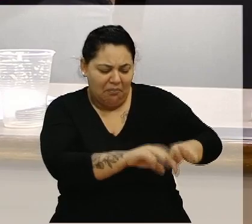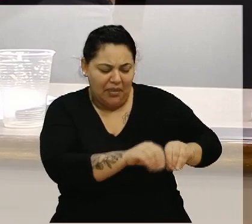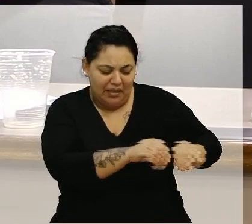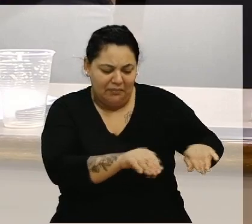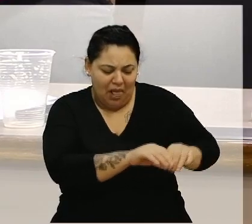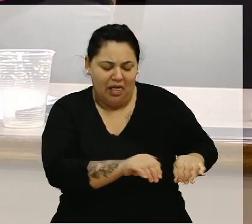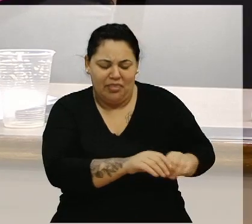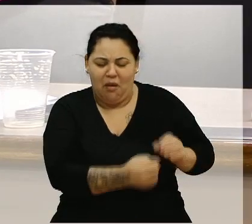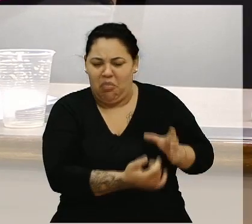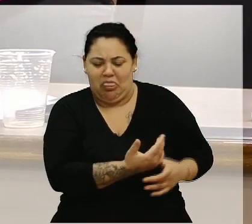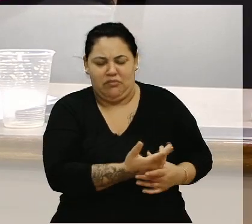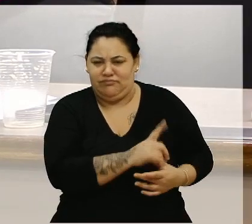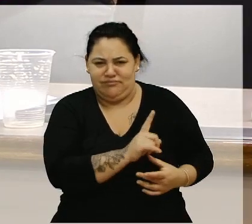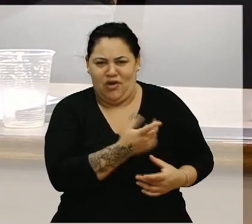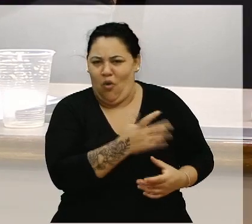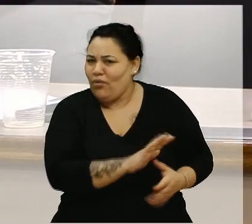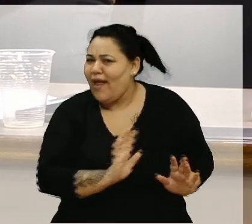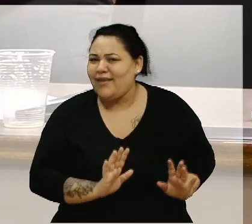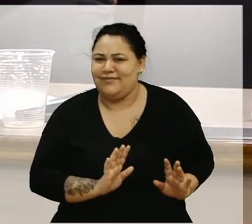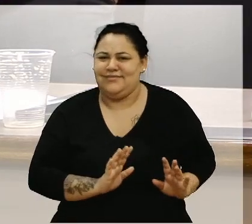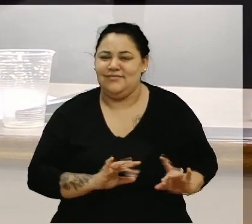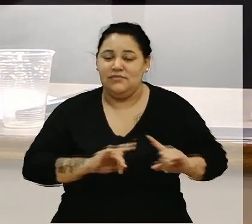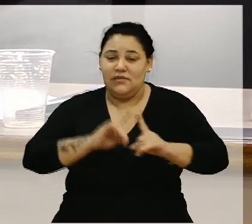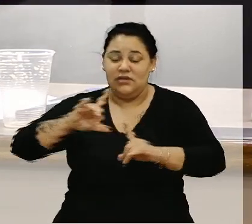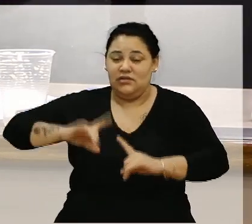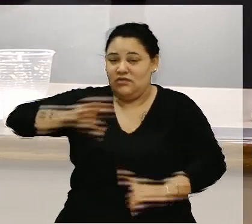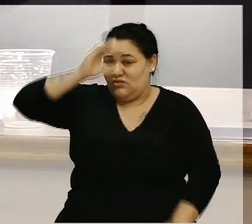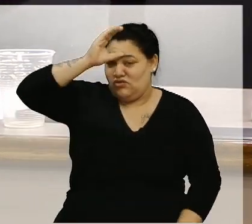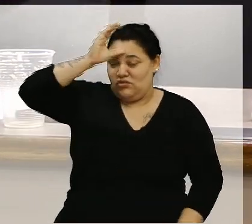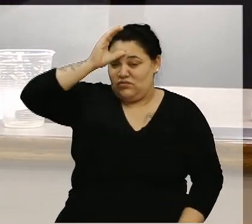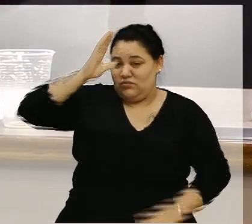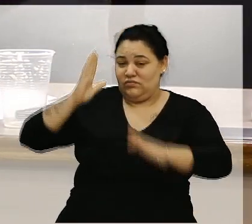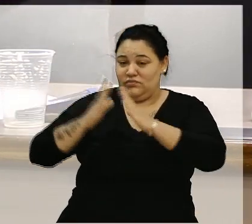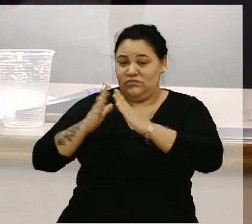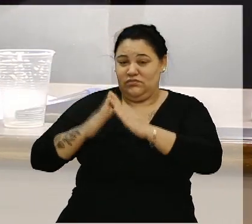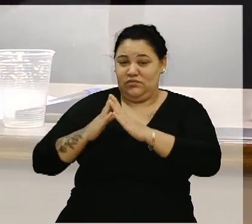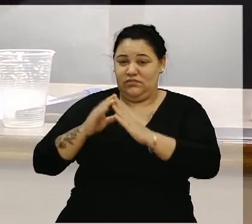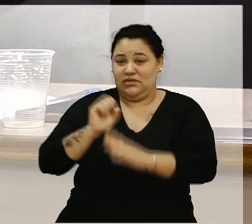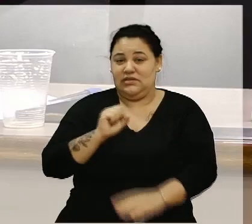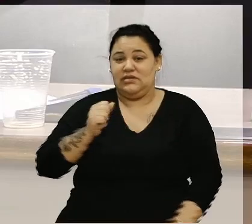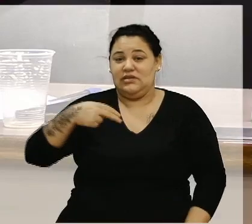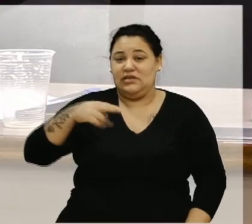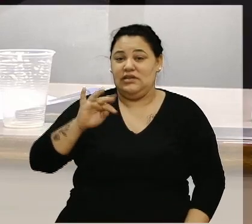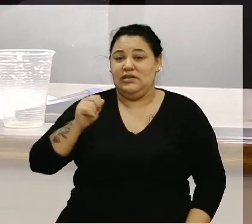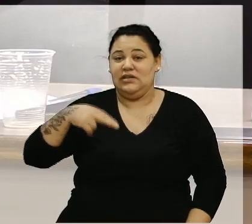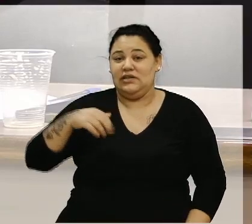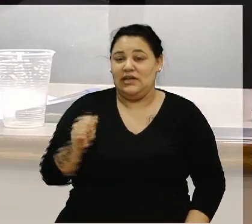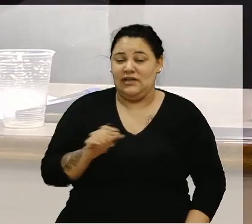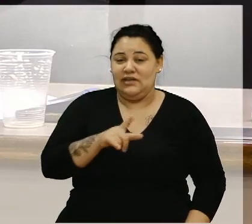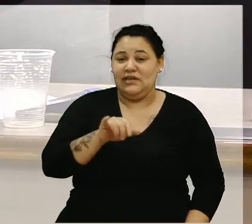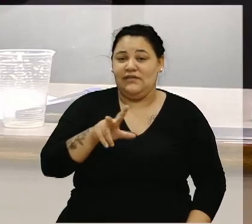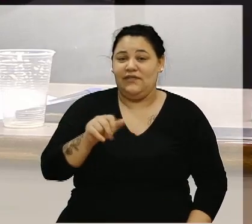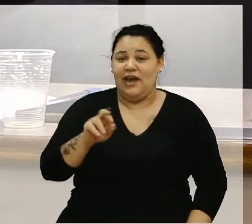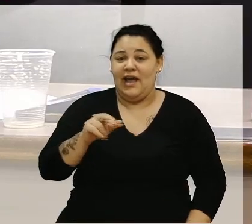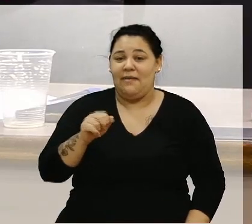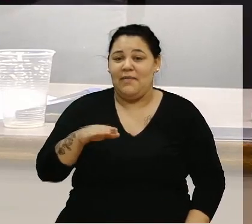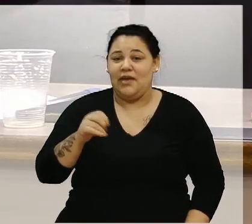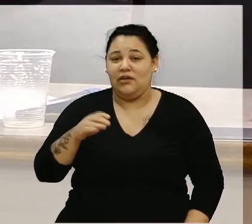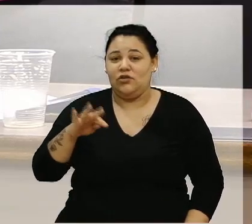Mas eu tenho meus tios que moram em Santana do Livramento, e tem um tio meu especificamente que ele tinha